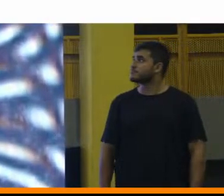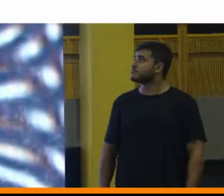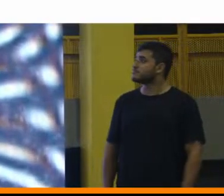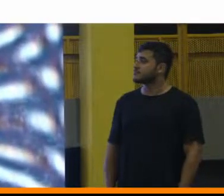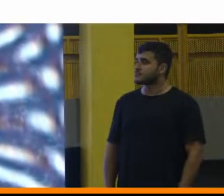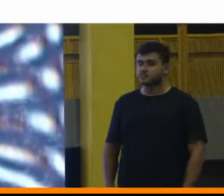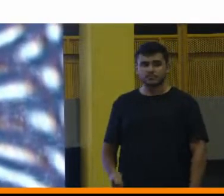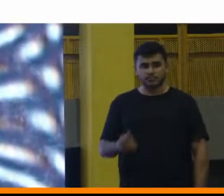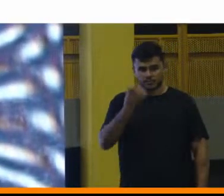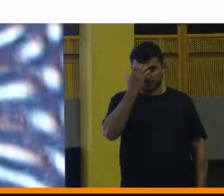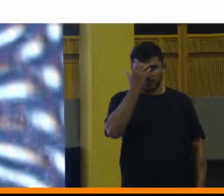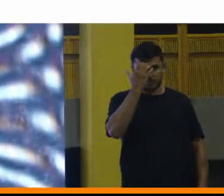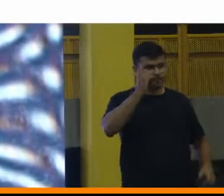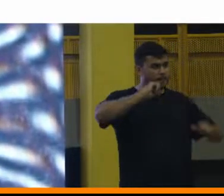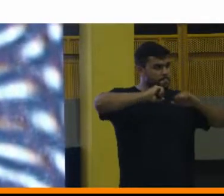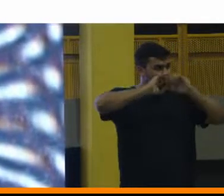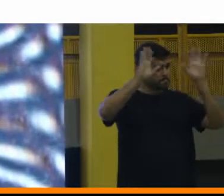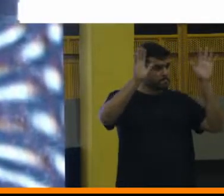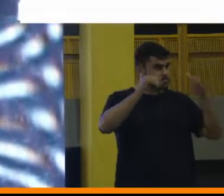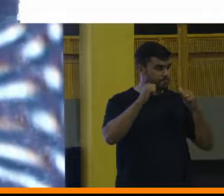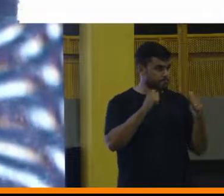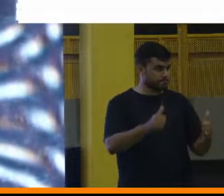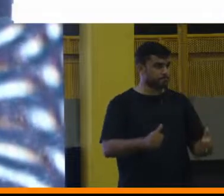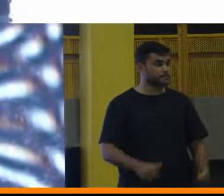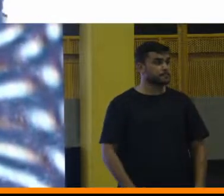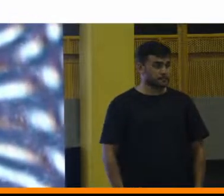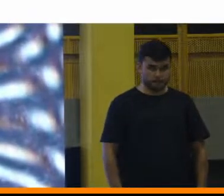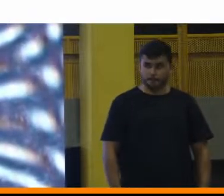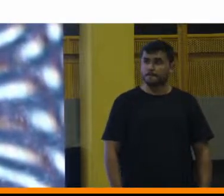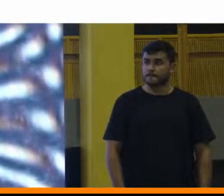Deu para entender ou ficou alguma coisa ruim?